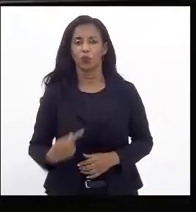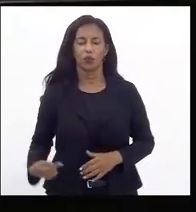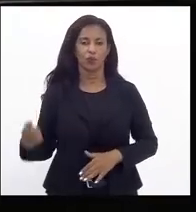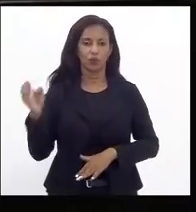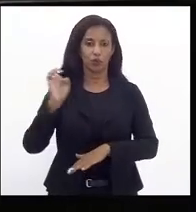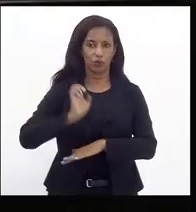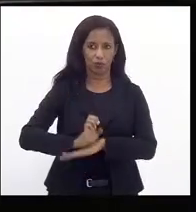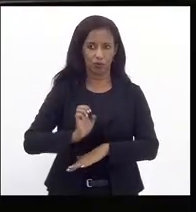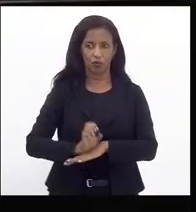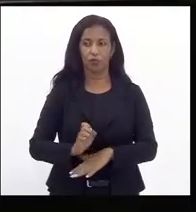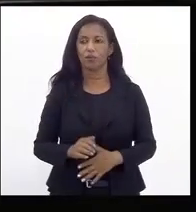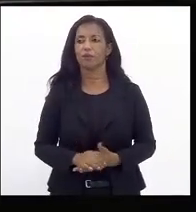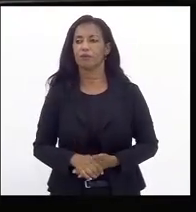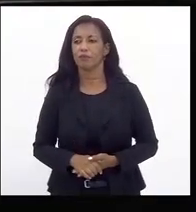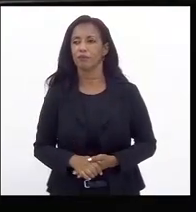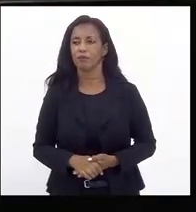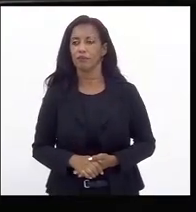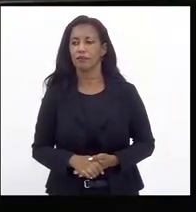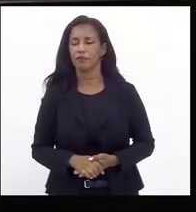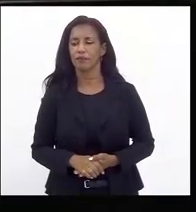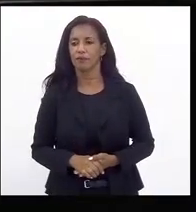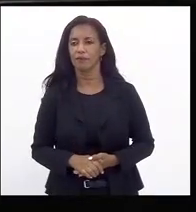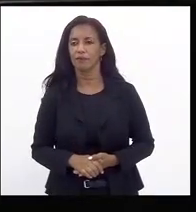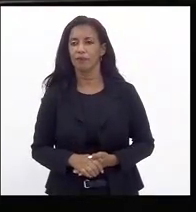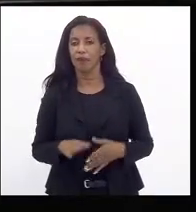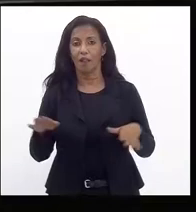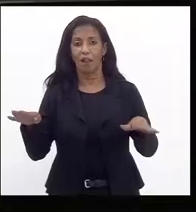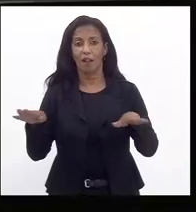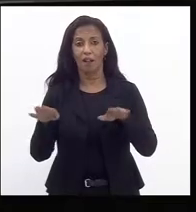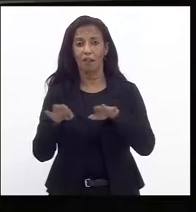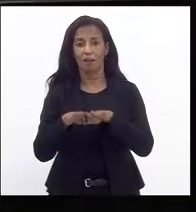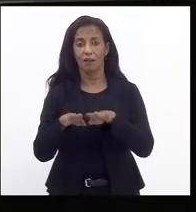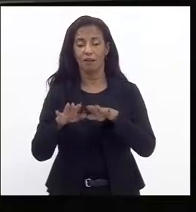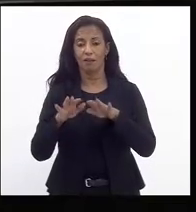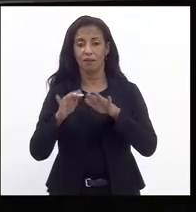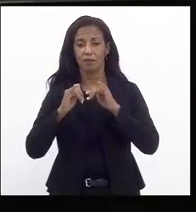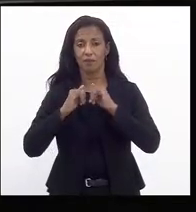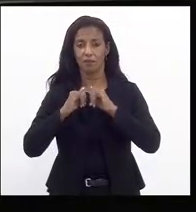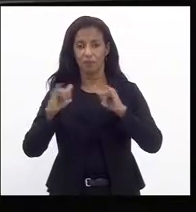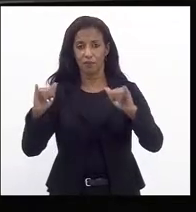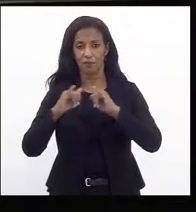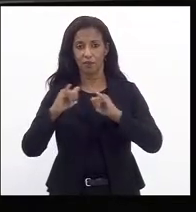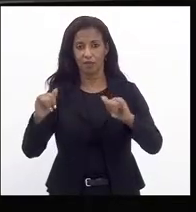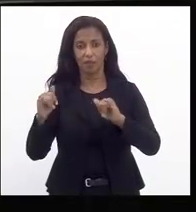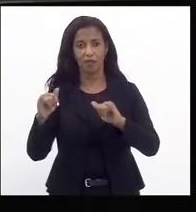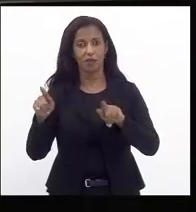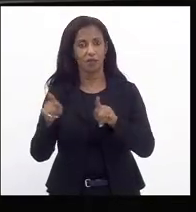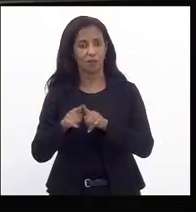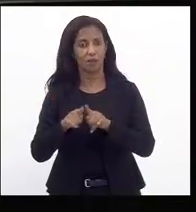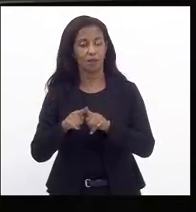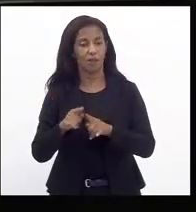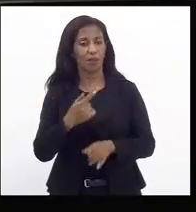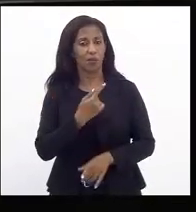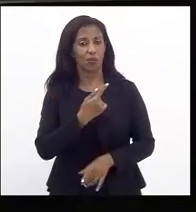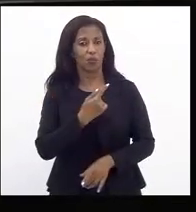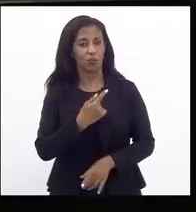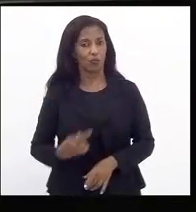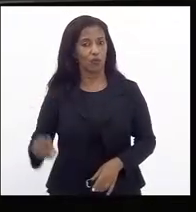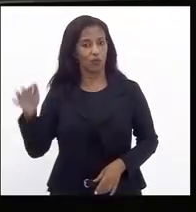do Estado e alinhadas a mensagem recebida do governo